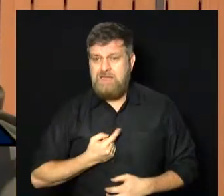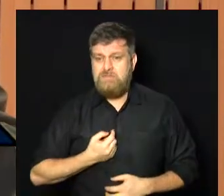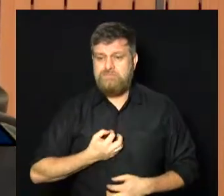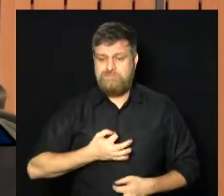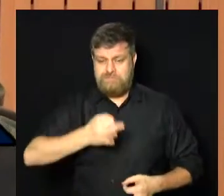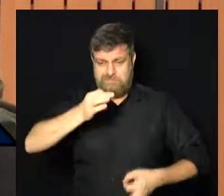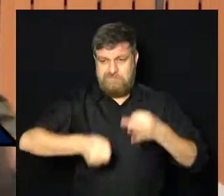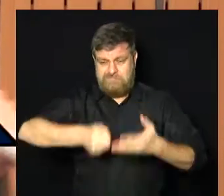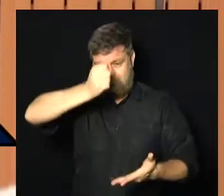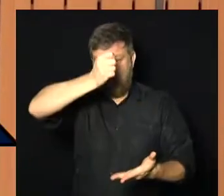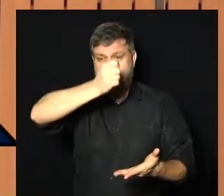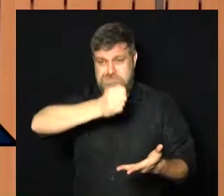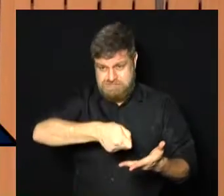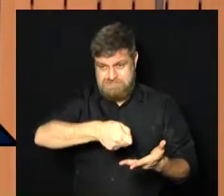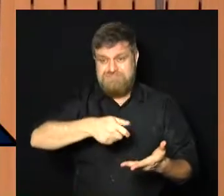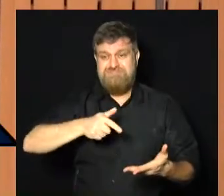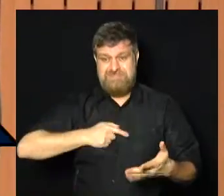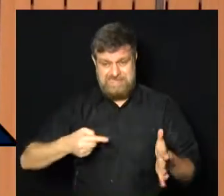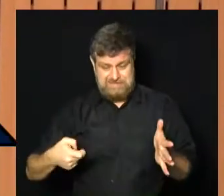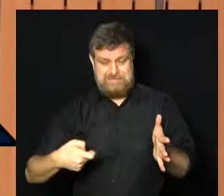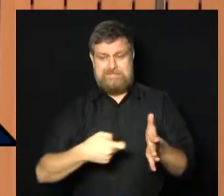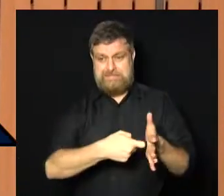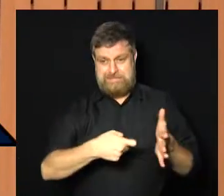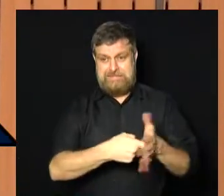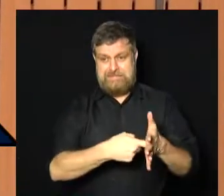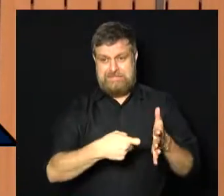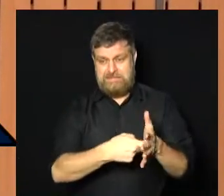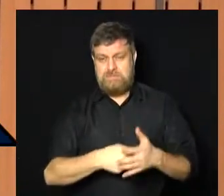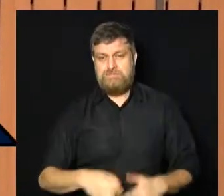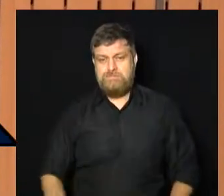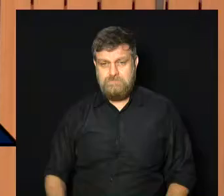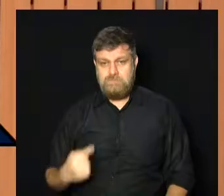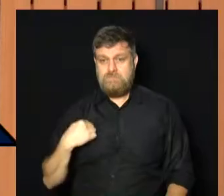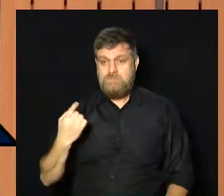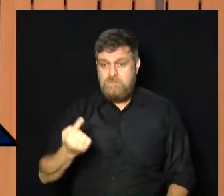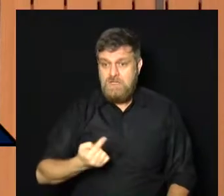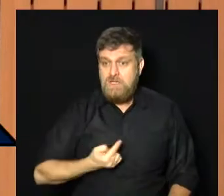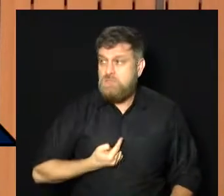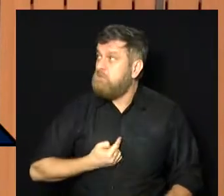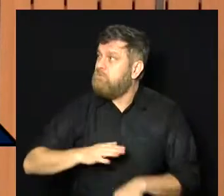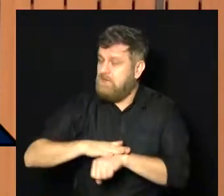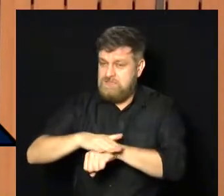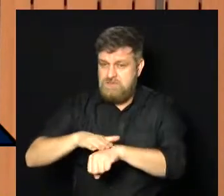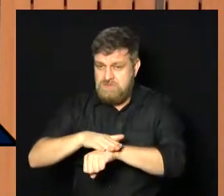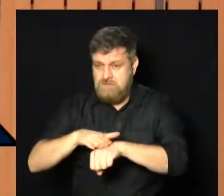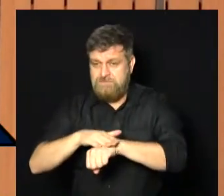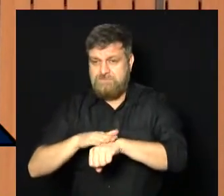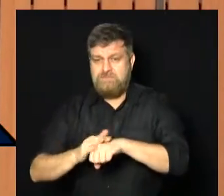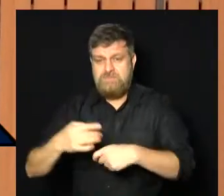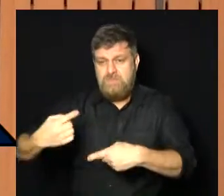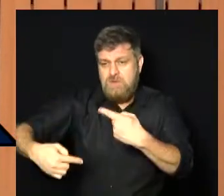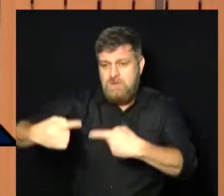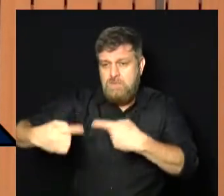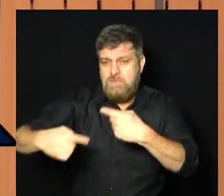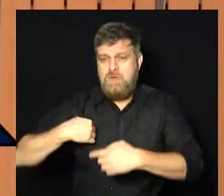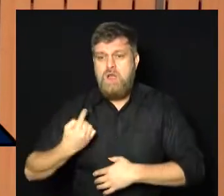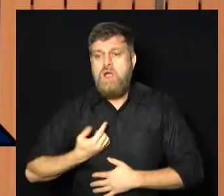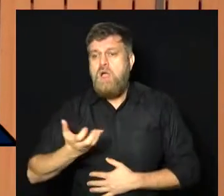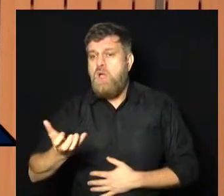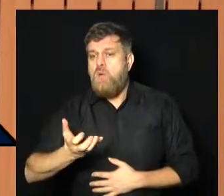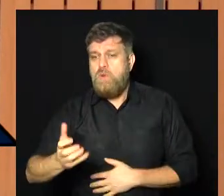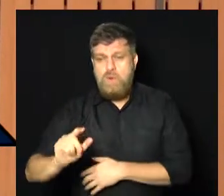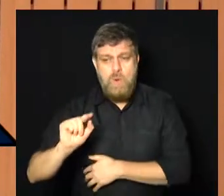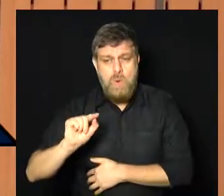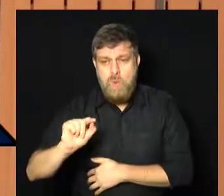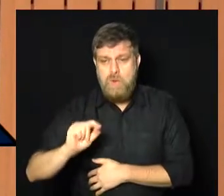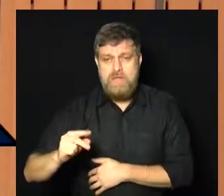tribunais, né? Mas por isso que a gente chamou esse debate aqui hoje. Eu queria, então, verificar com a